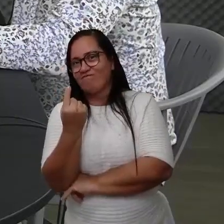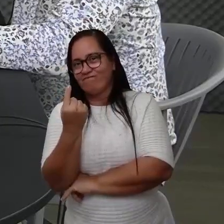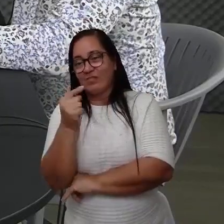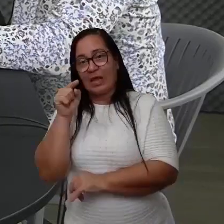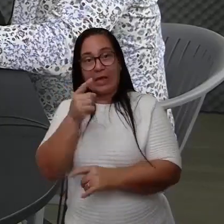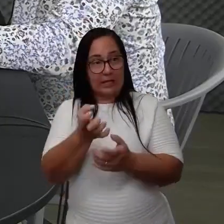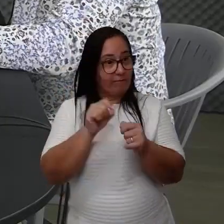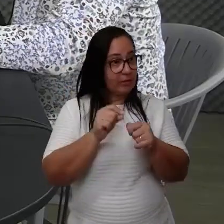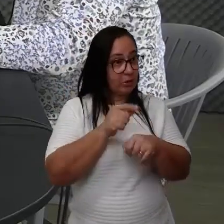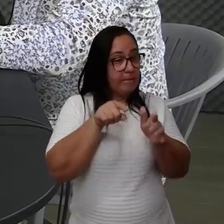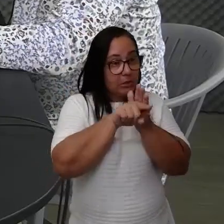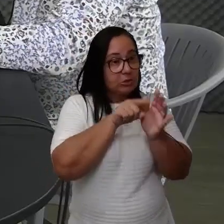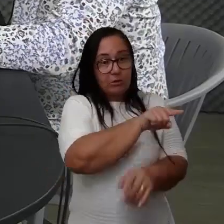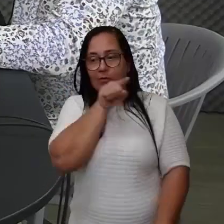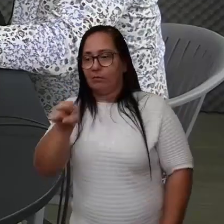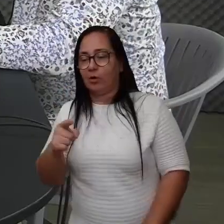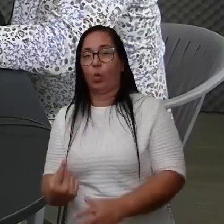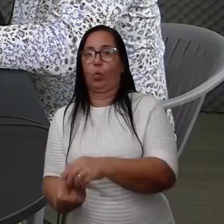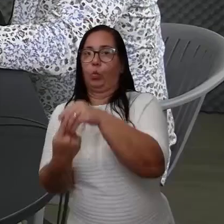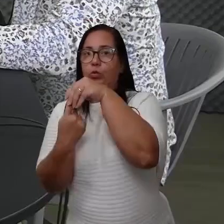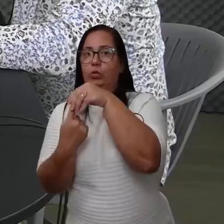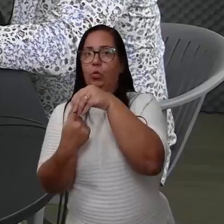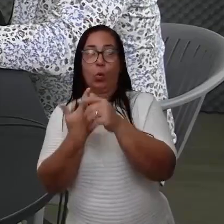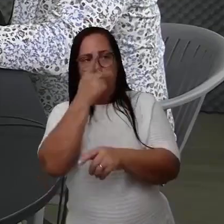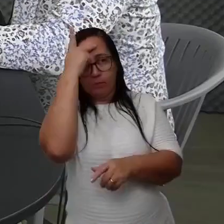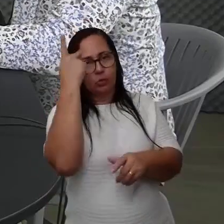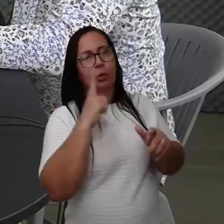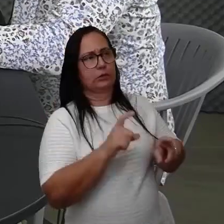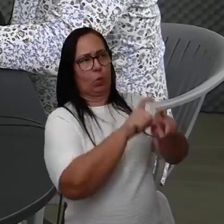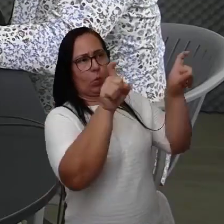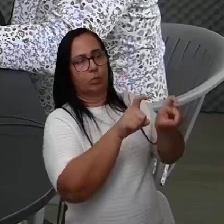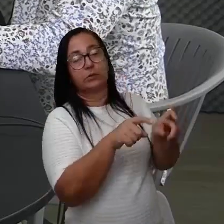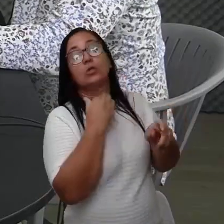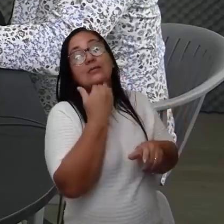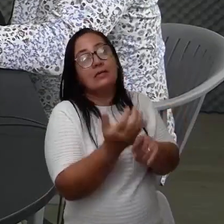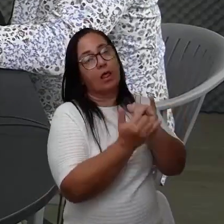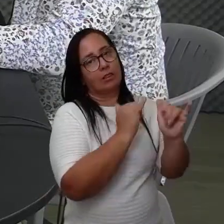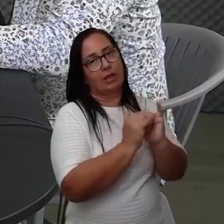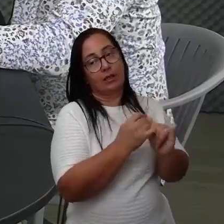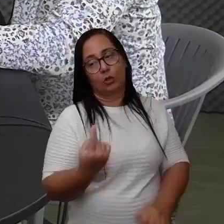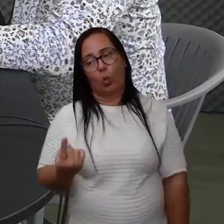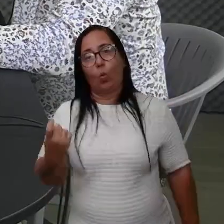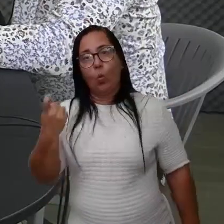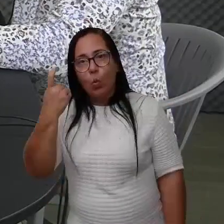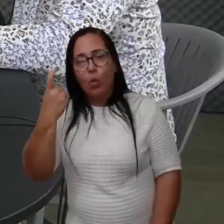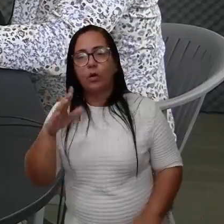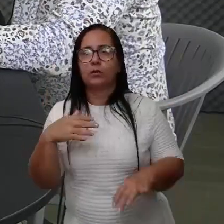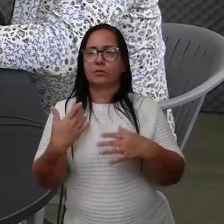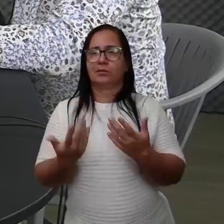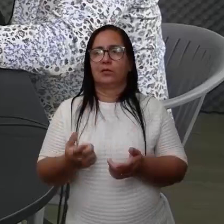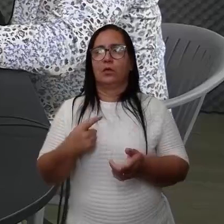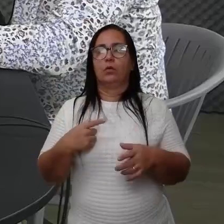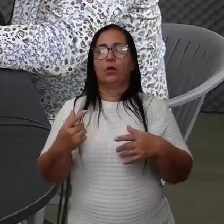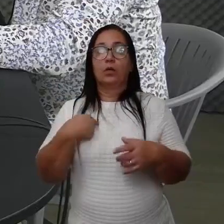quem queria fazer alguma pesquisa ia para lá. Quem não, usava todos os outros computadores. Então, a gente, assim, eu acho que para mim, e acho que não sei se André,